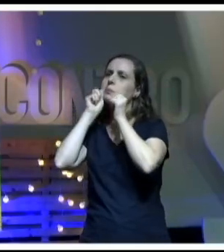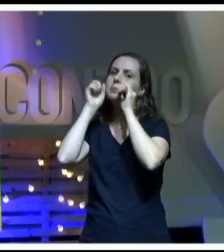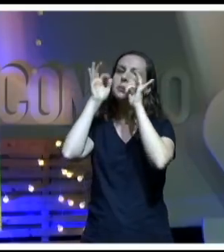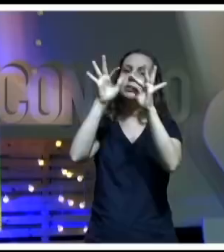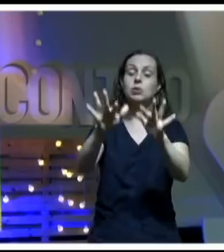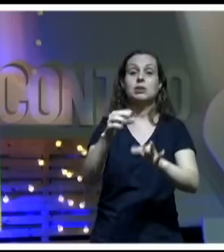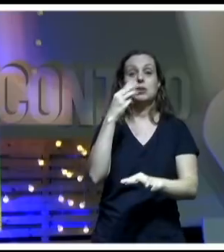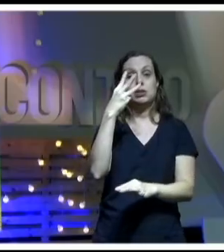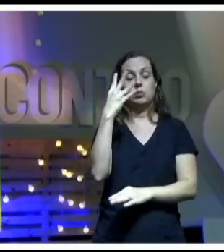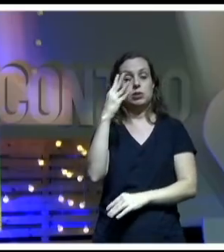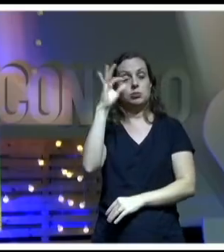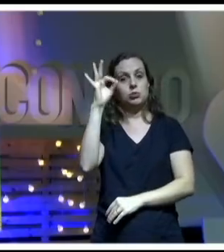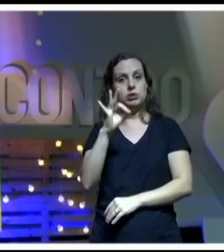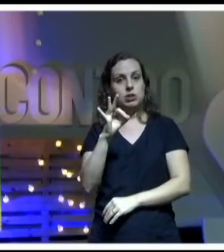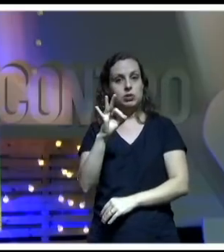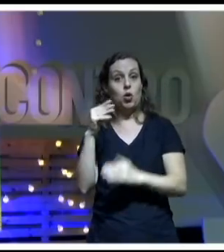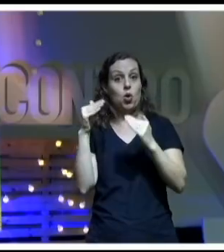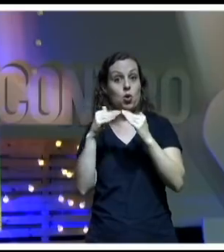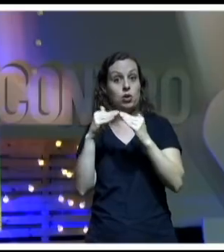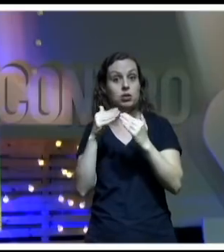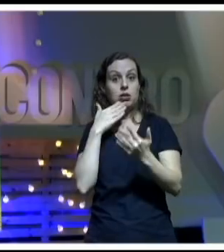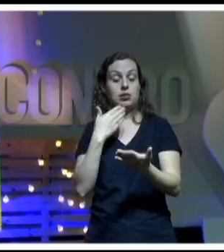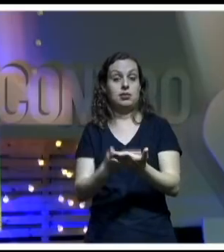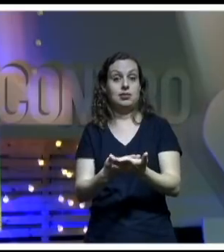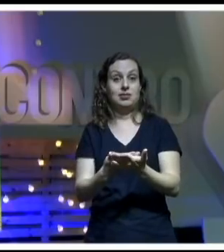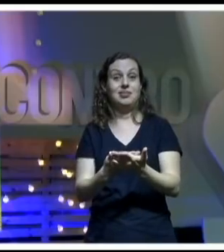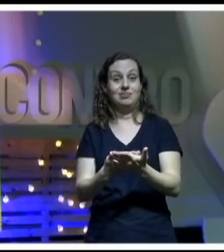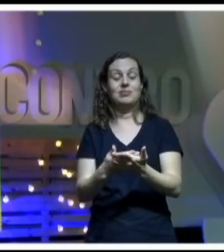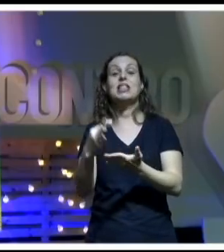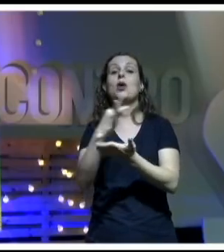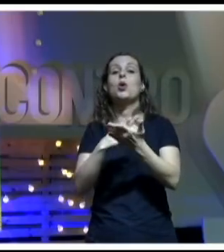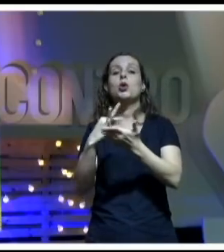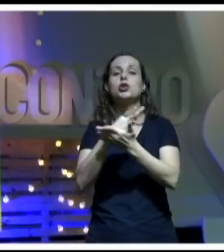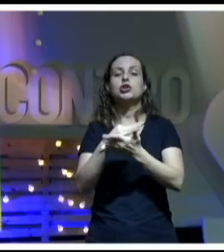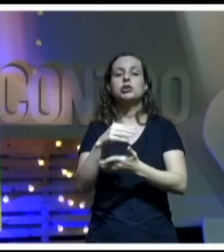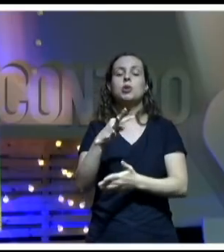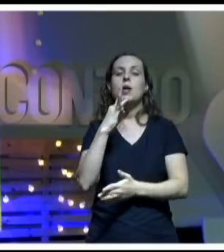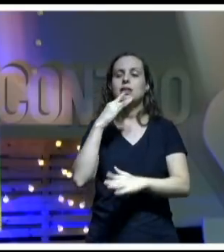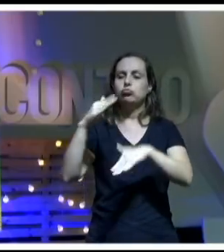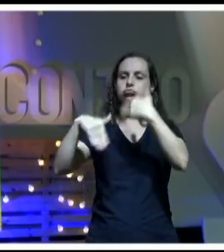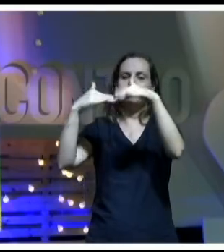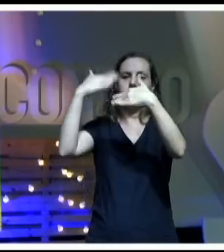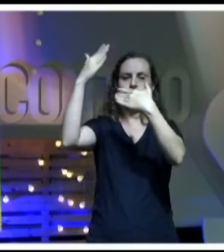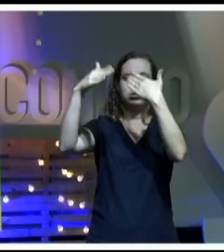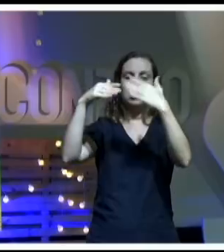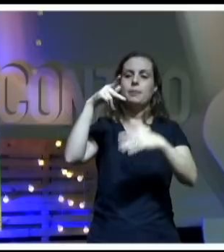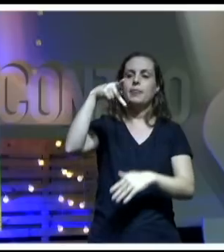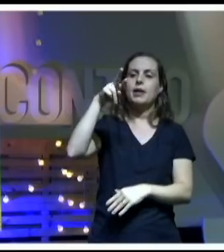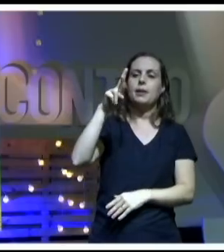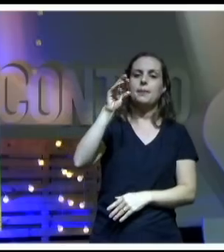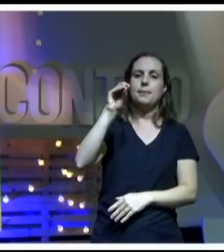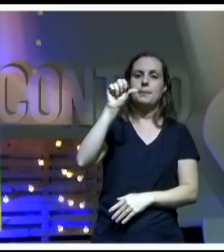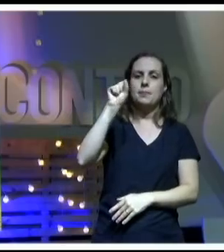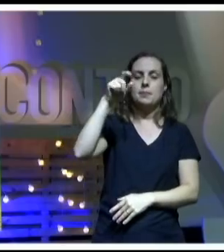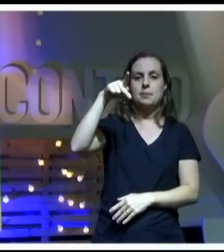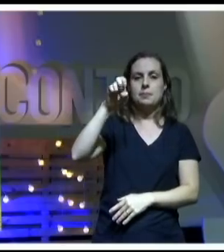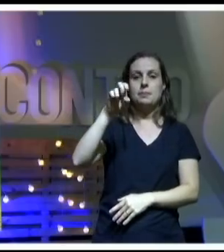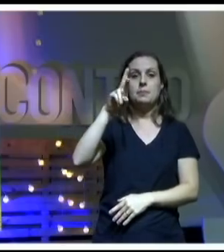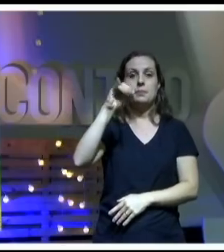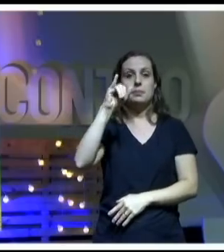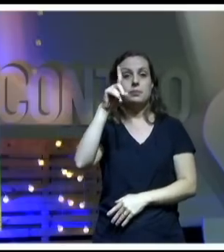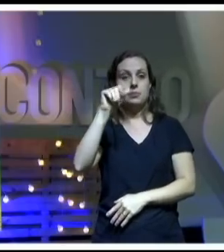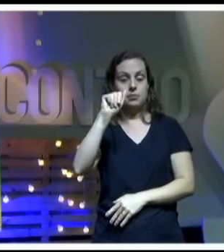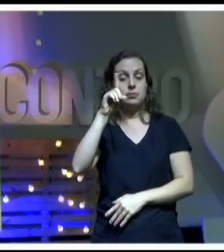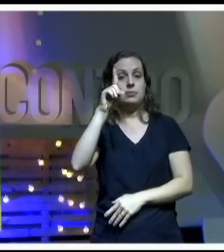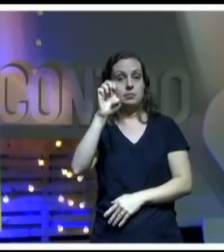pastores concordo com isso olha que legal teologia da prosperidade vai morrer no brasil agora olha esse